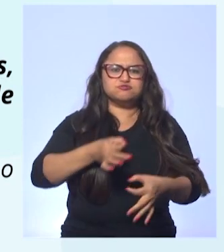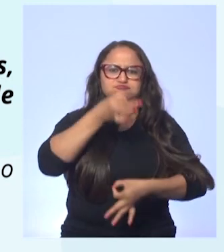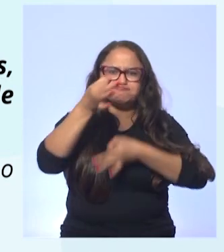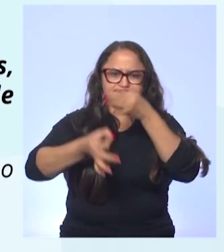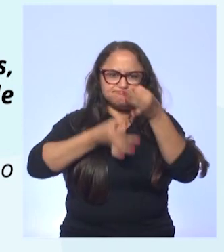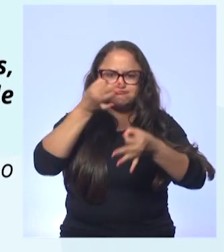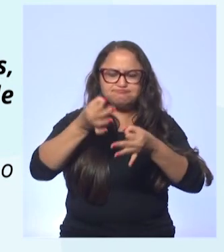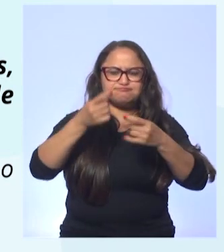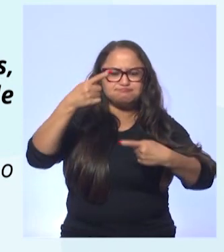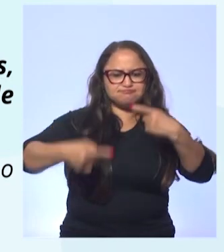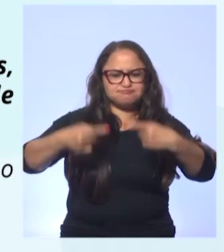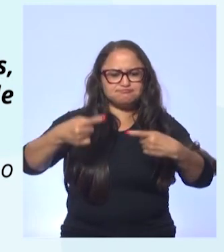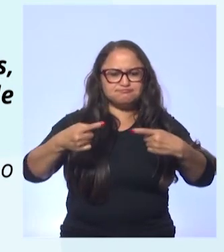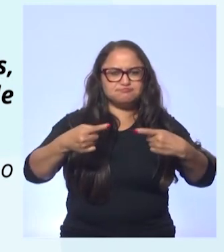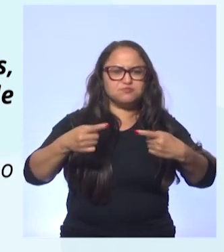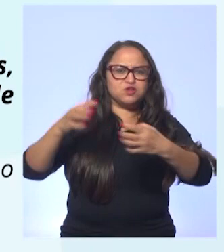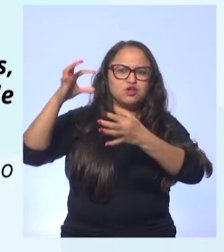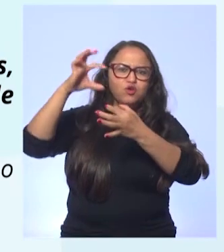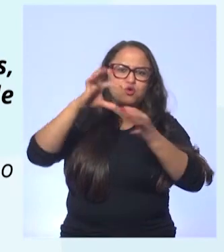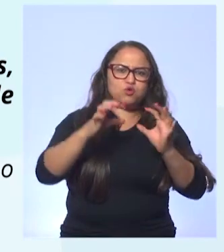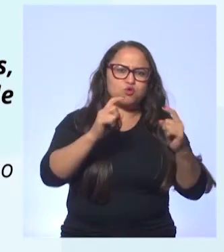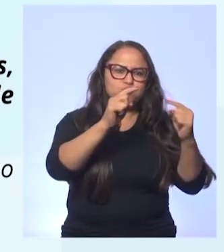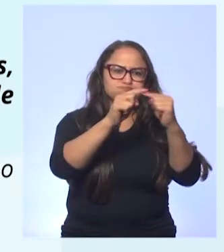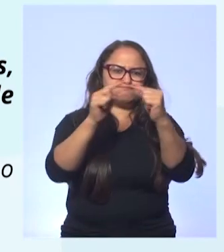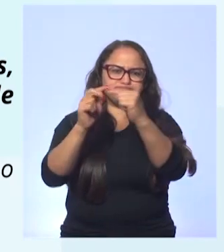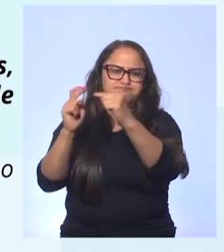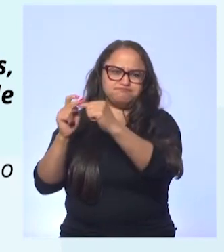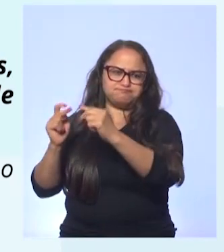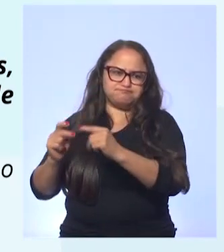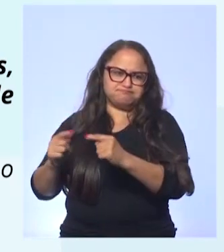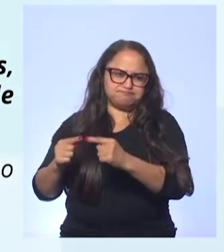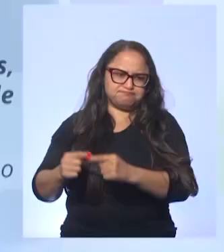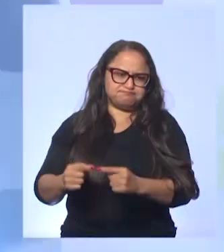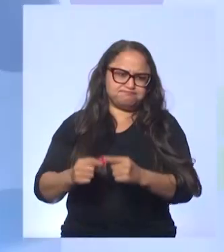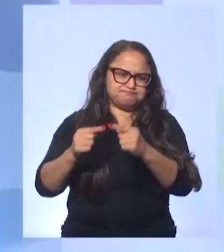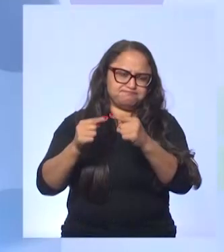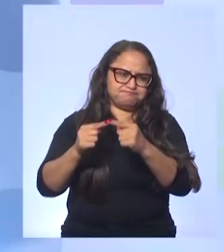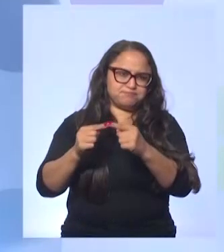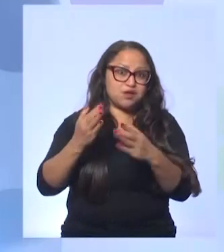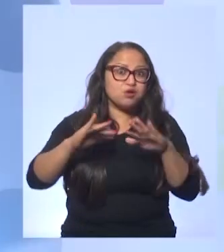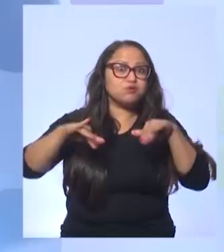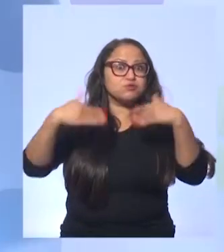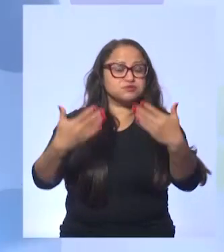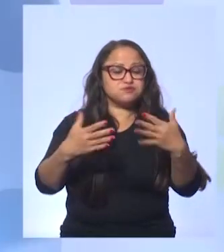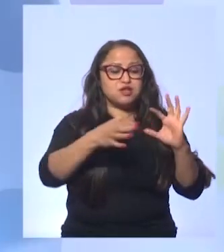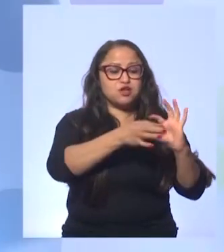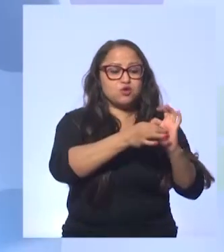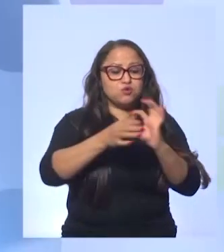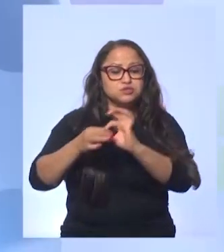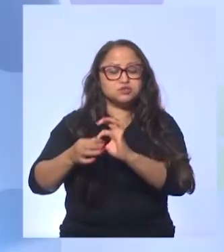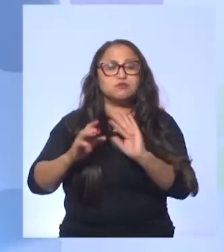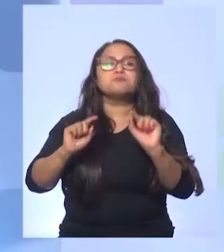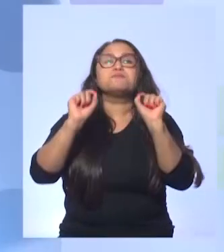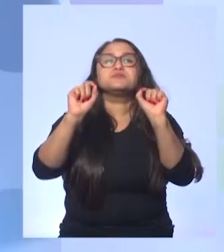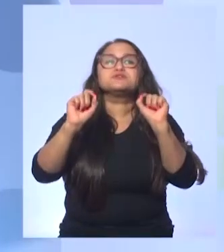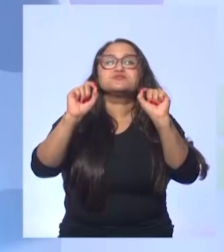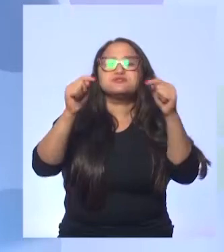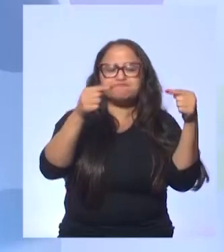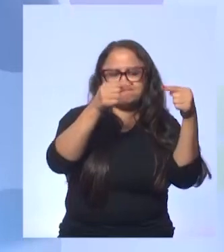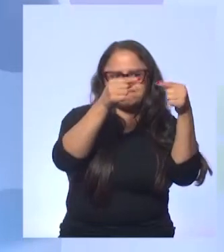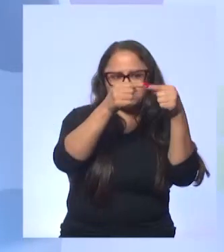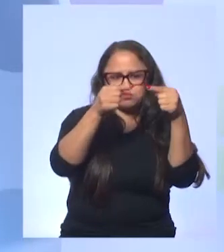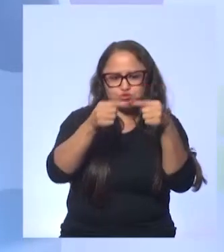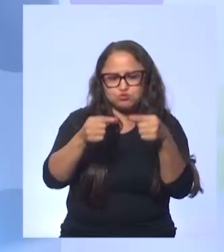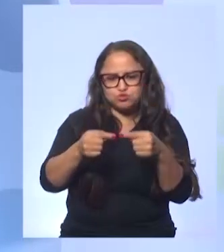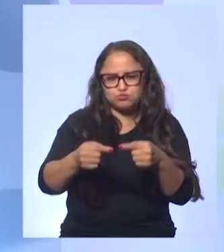dos conectivos. Aula importantíssima, professora Tayana. Então, quando a gente fala em coesão, a gente pensa nos conectivos.